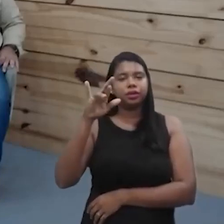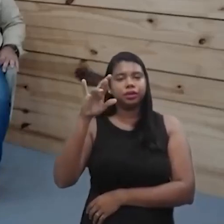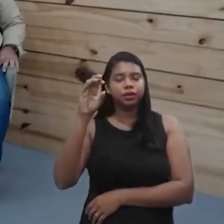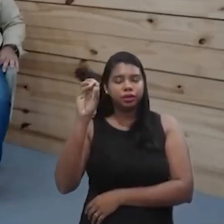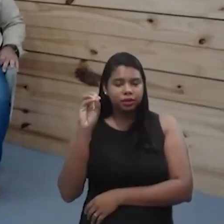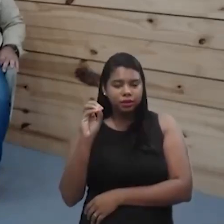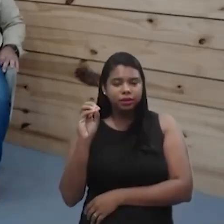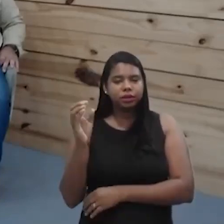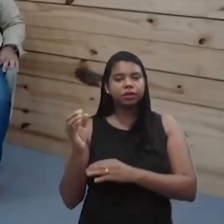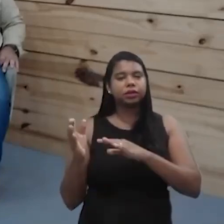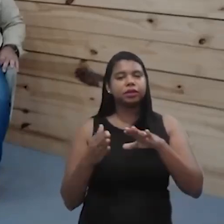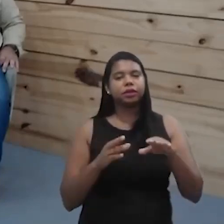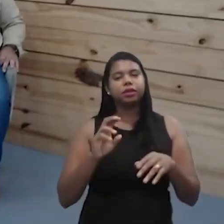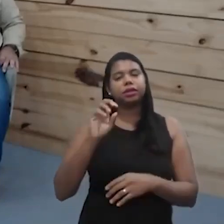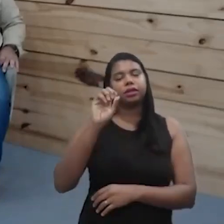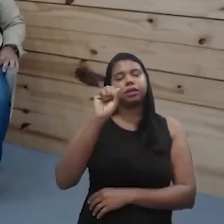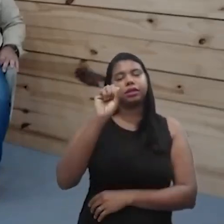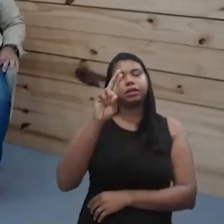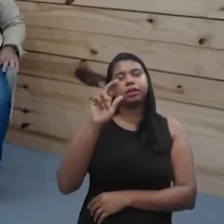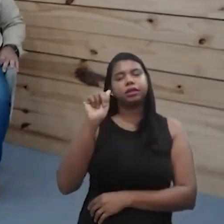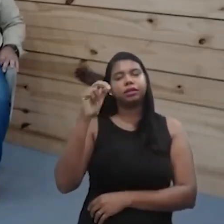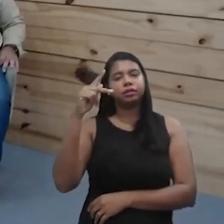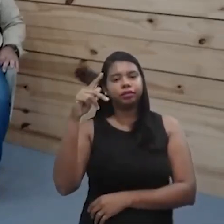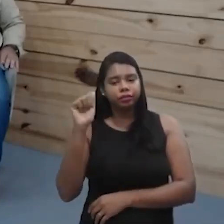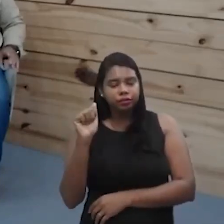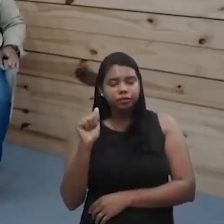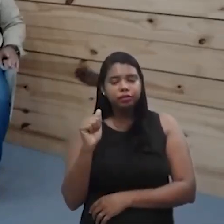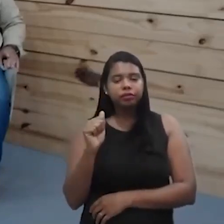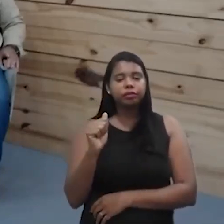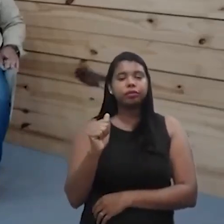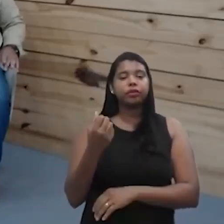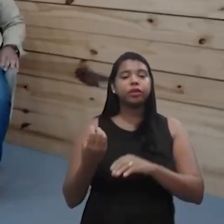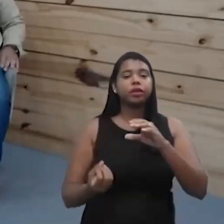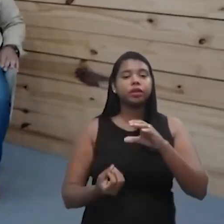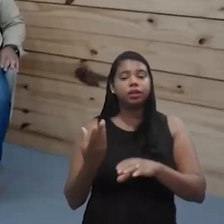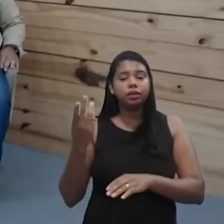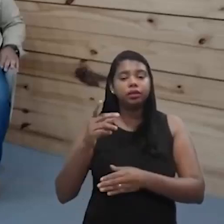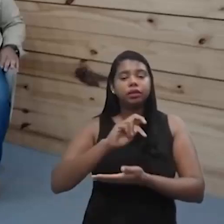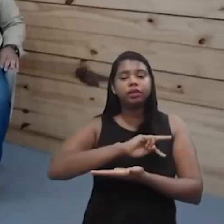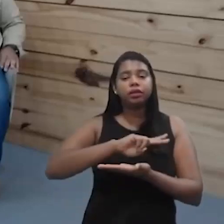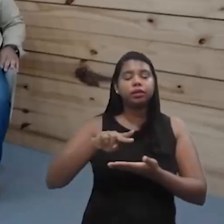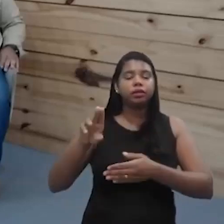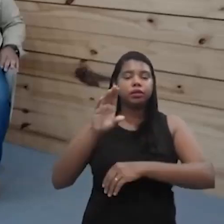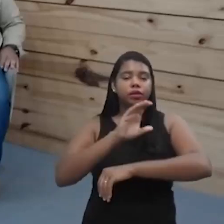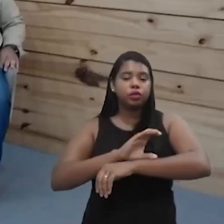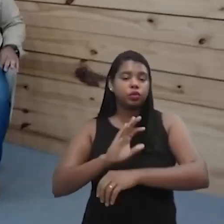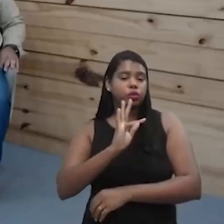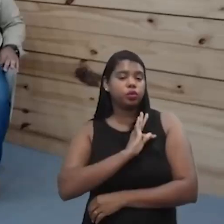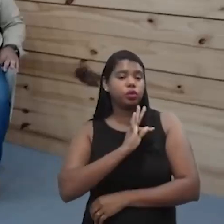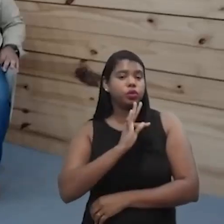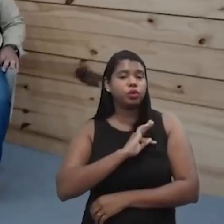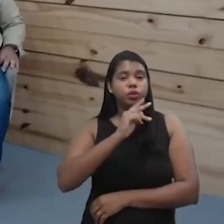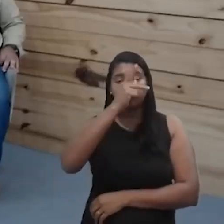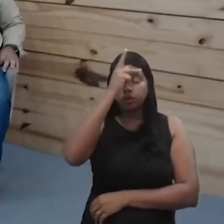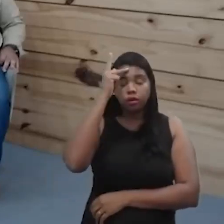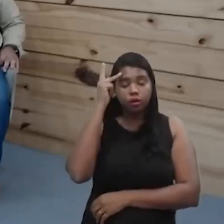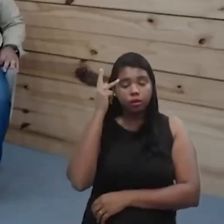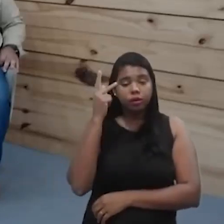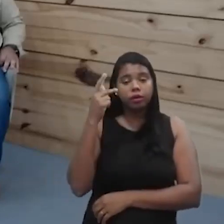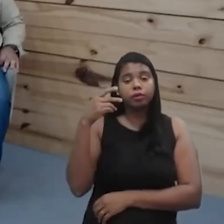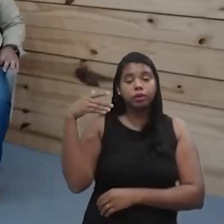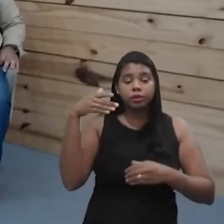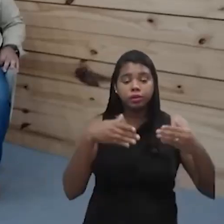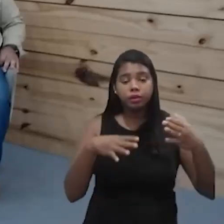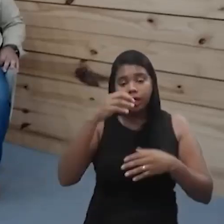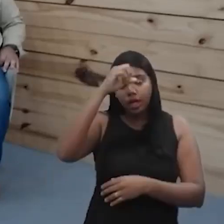soldador naval, e aí tivemos que abrir cursos técnicos também, para que as pessoas pudessem